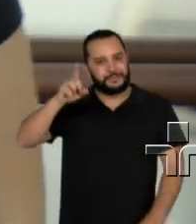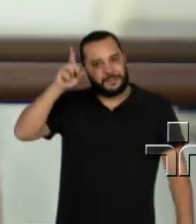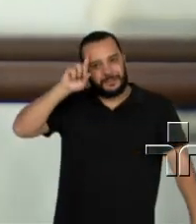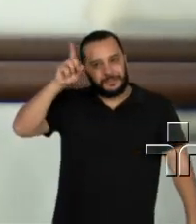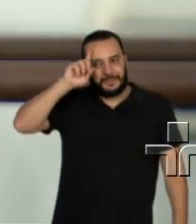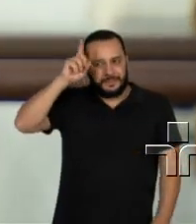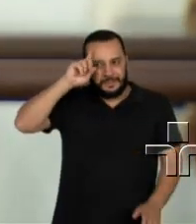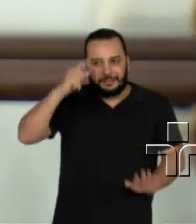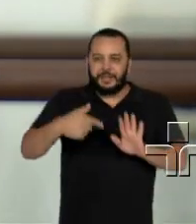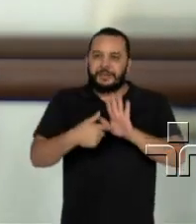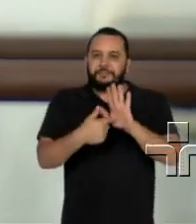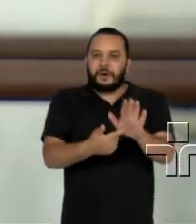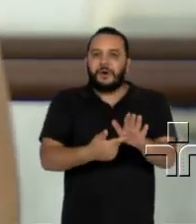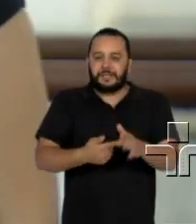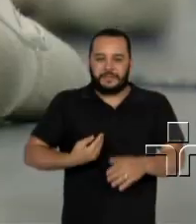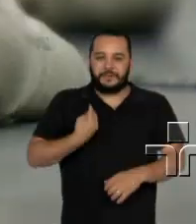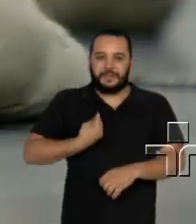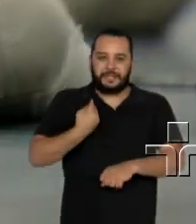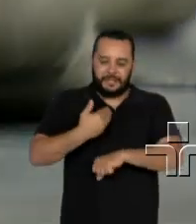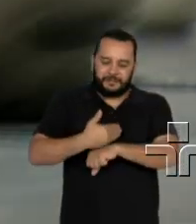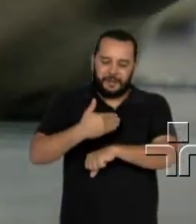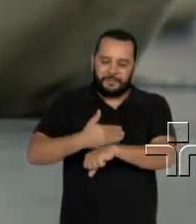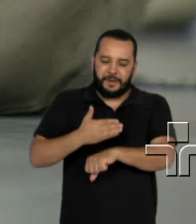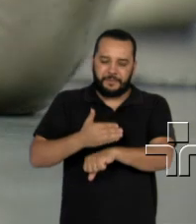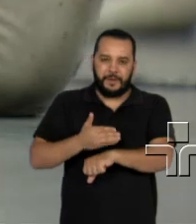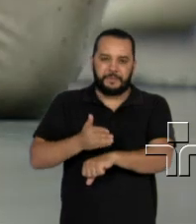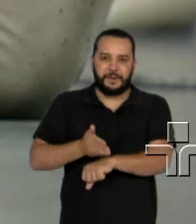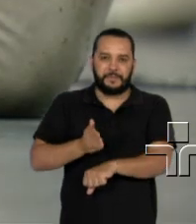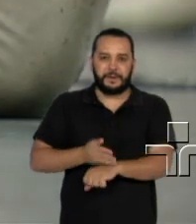traz uma disciplina para a vida né